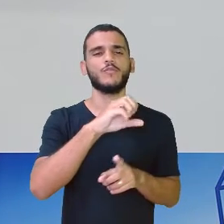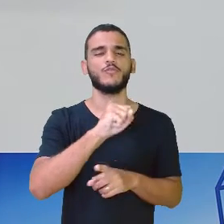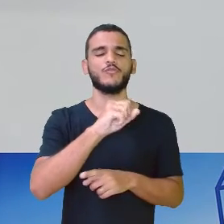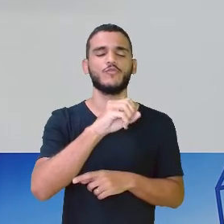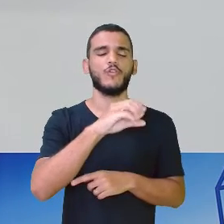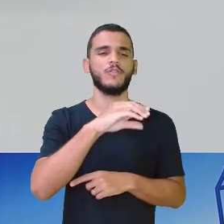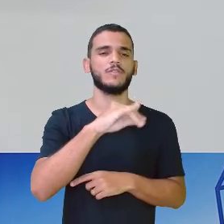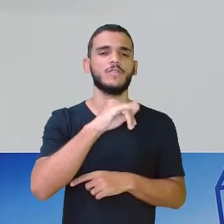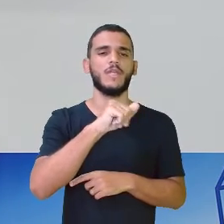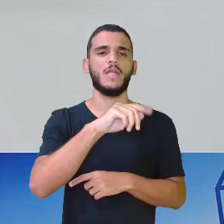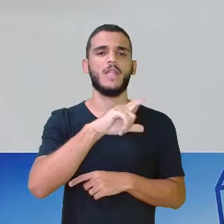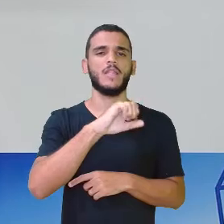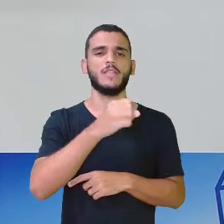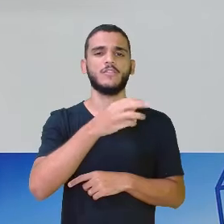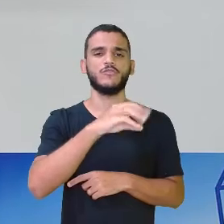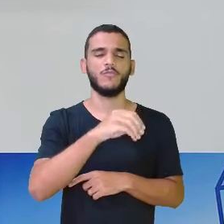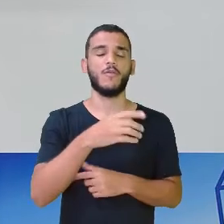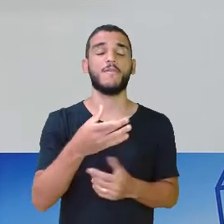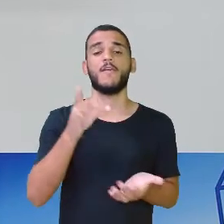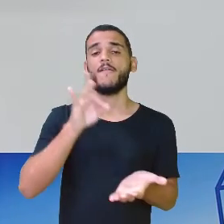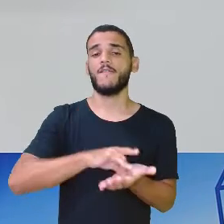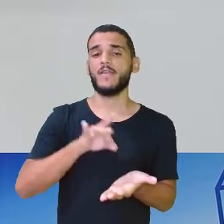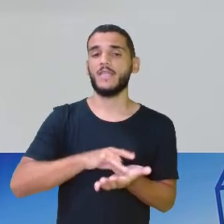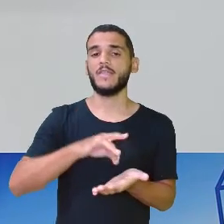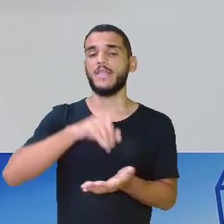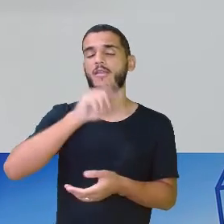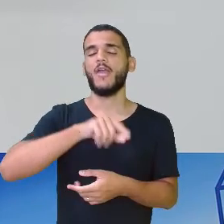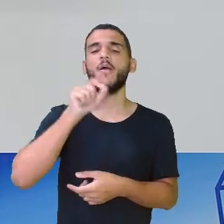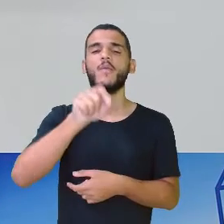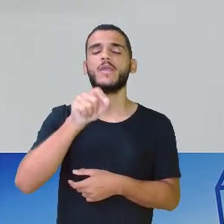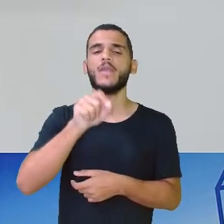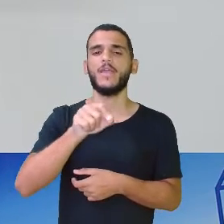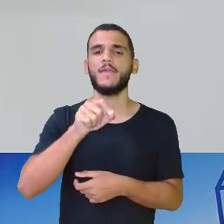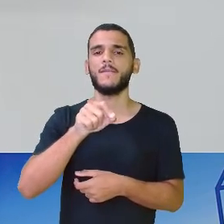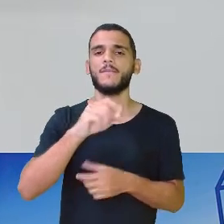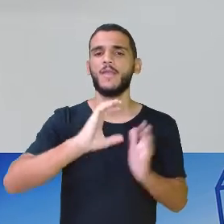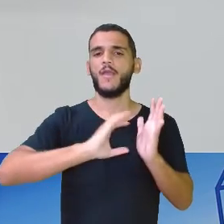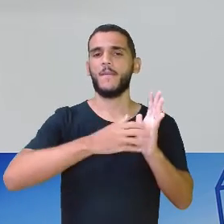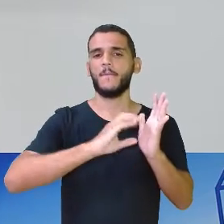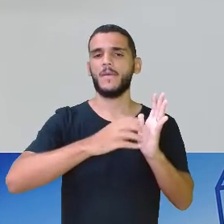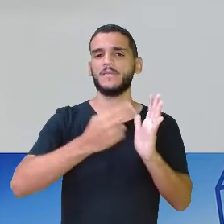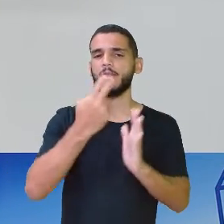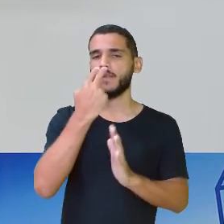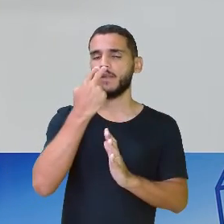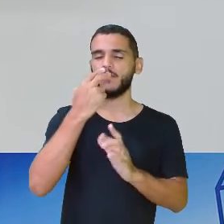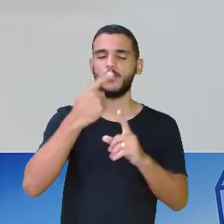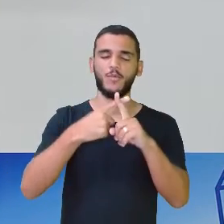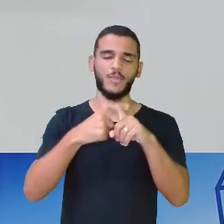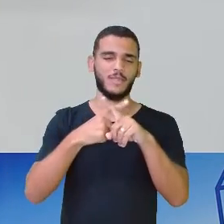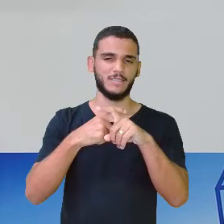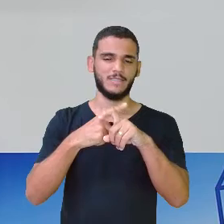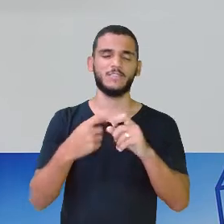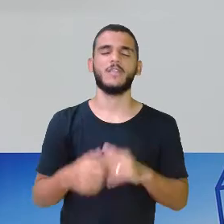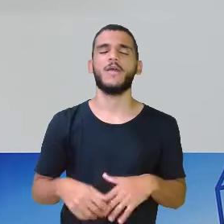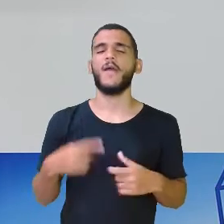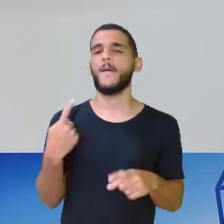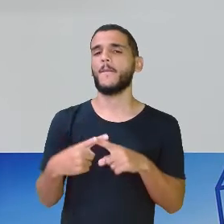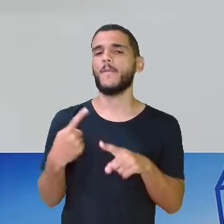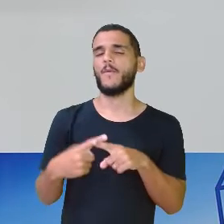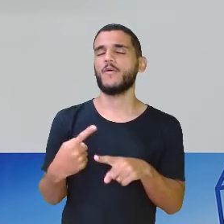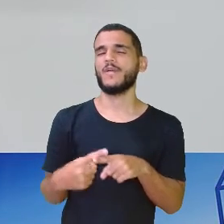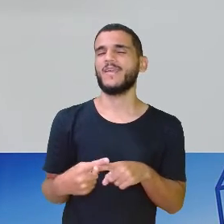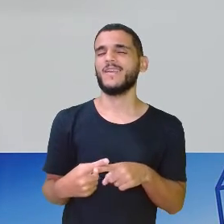não representam o socialismo. O verdadeiro socialismo ele é representado pelo Partido Nazista, porque eles